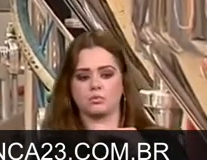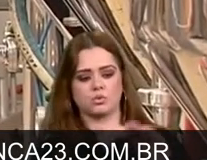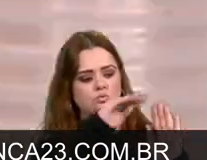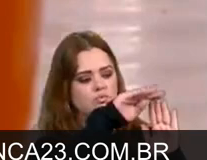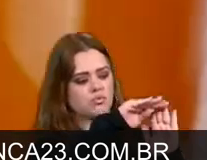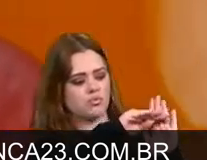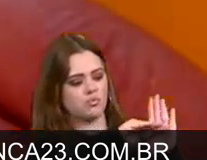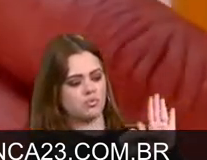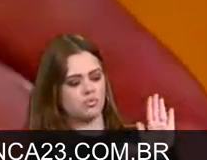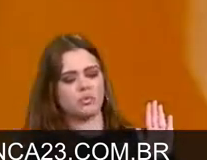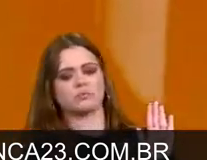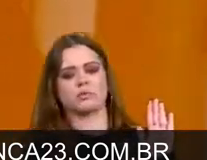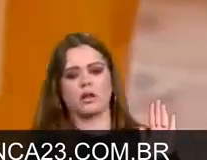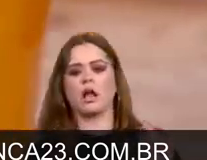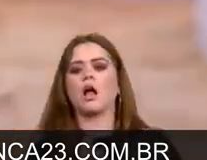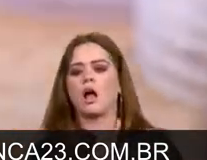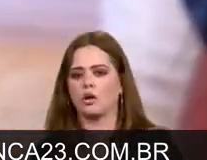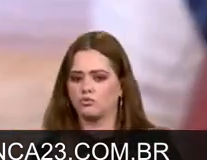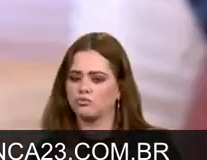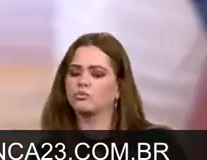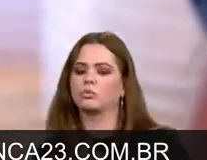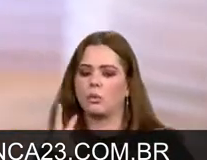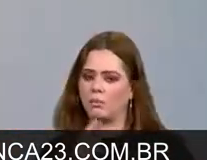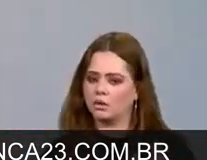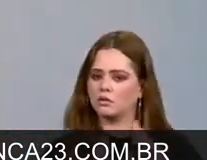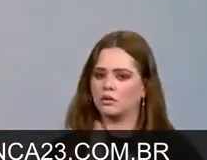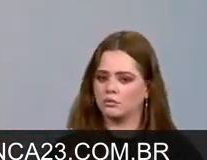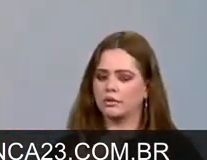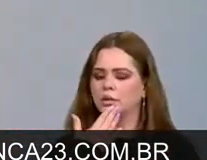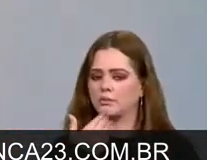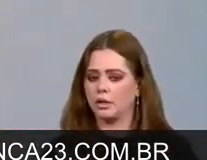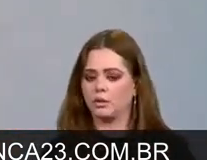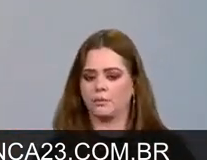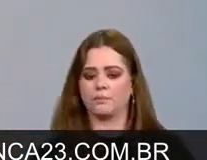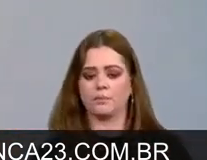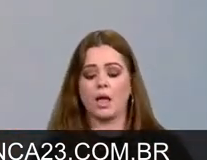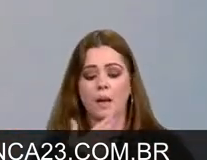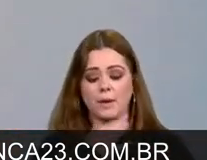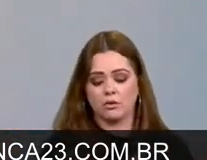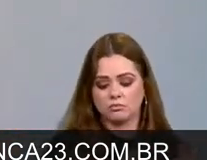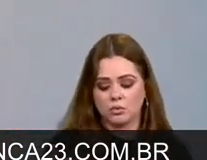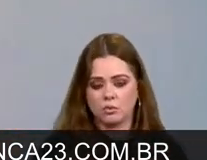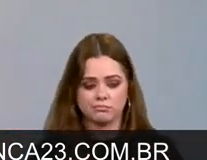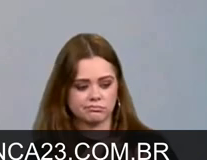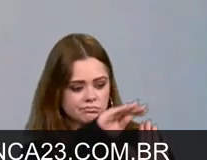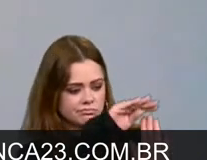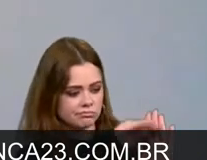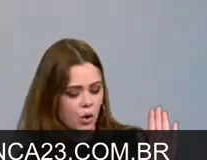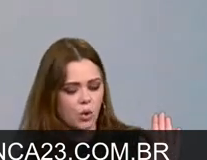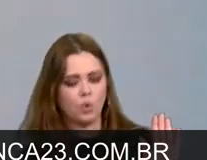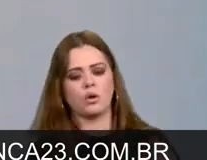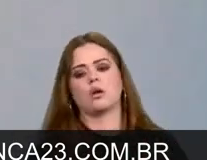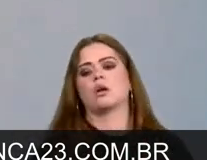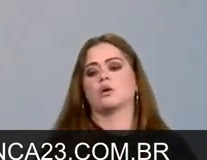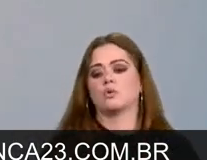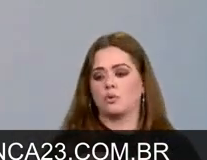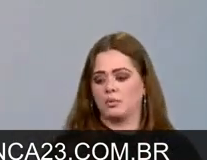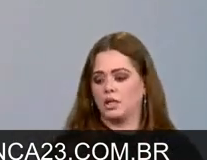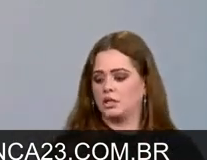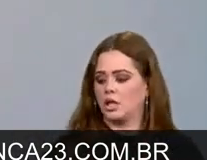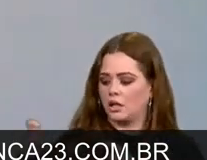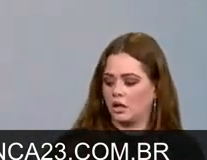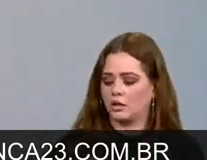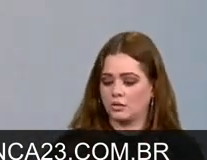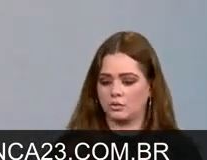do setor contribuiu para esses resultados. Com melhores em processos regulatórios, né, o Ministério da Agricultura ele estabeleceu o PIC